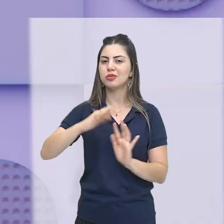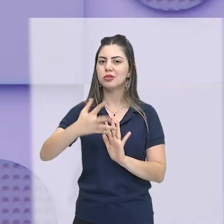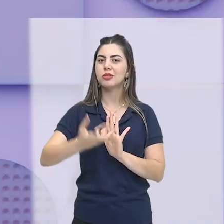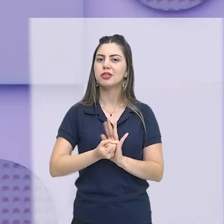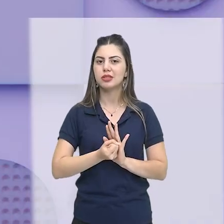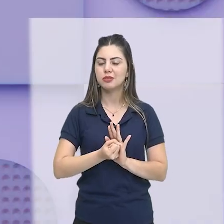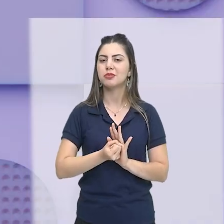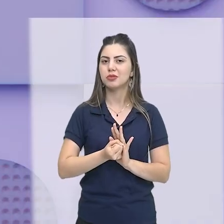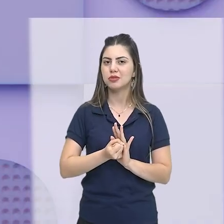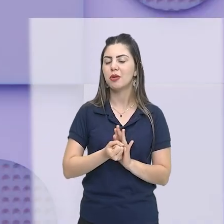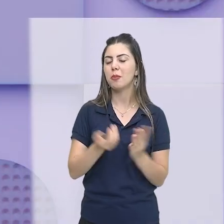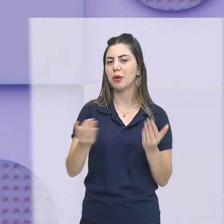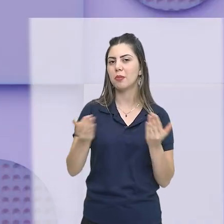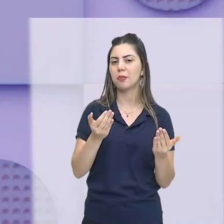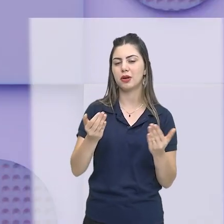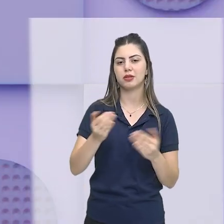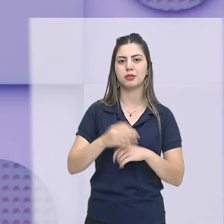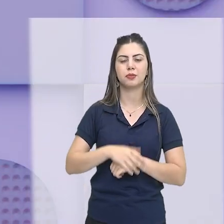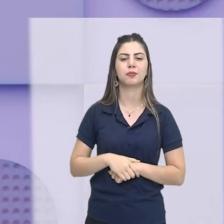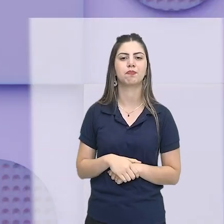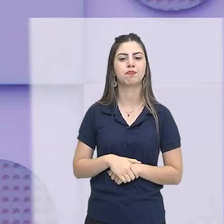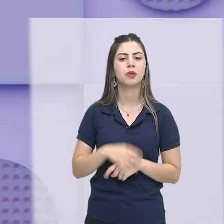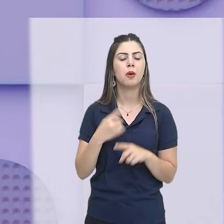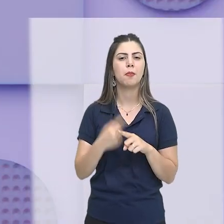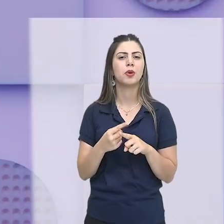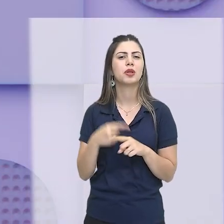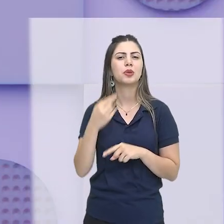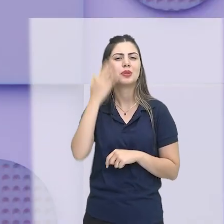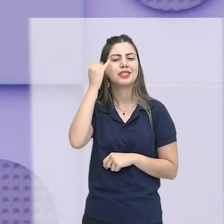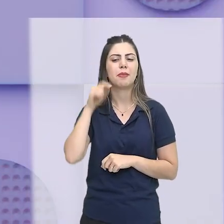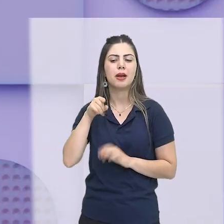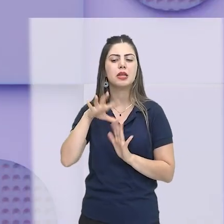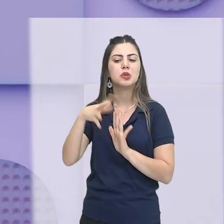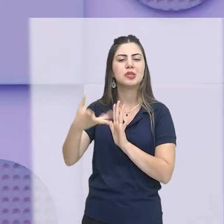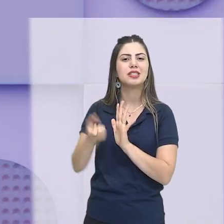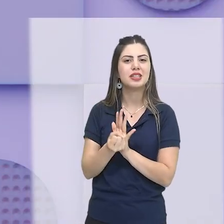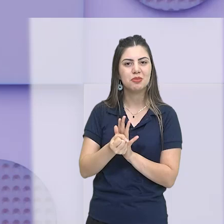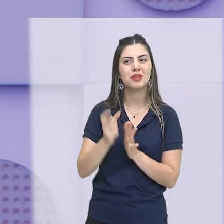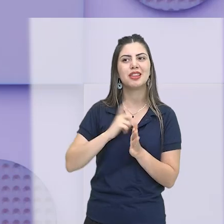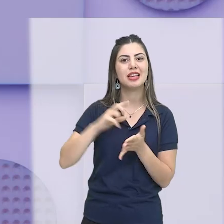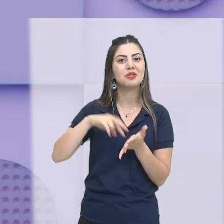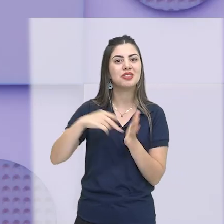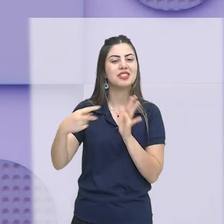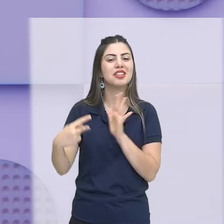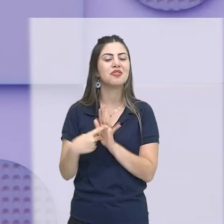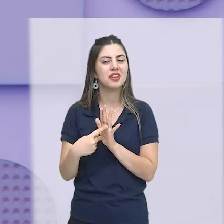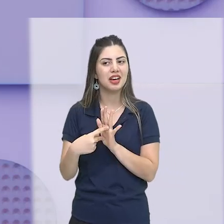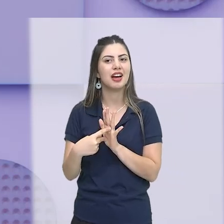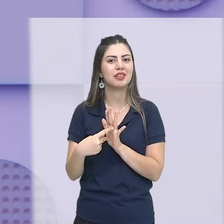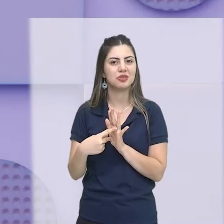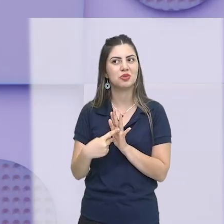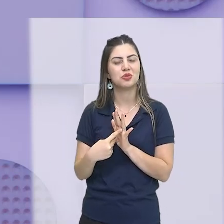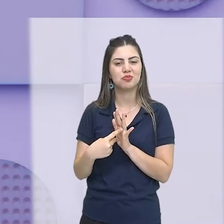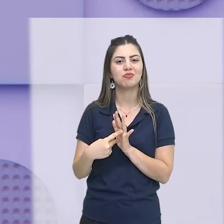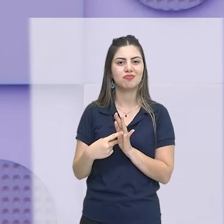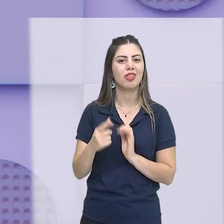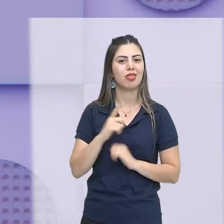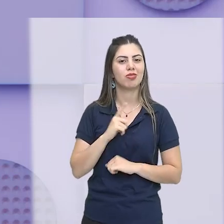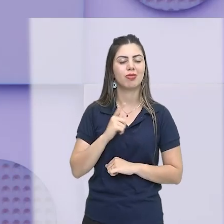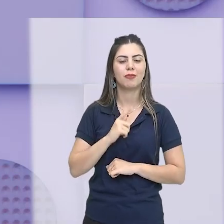que, dentro dela, ela está carregada de novos